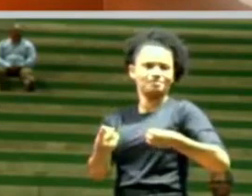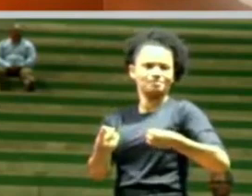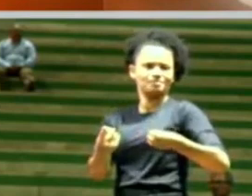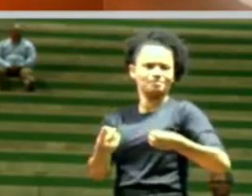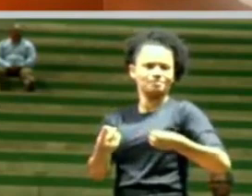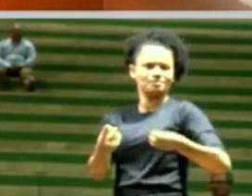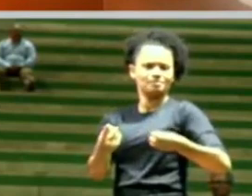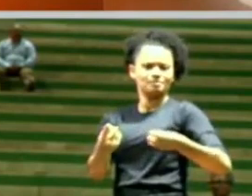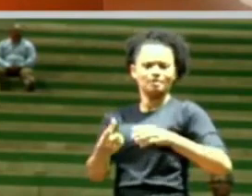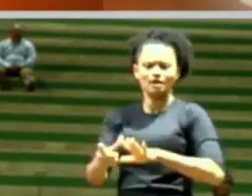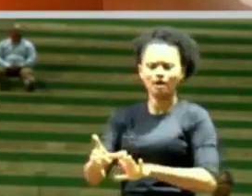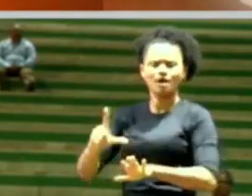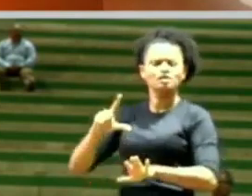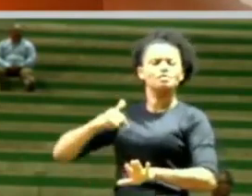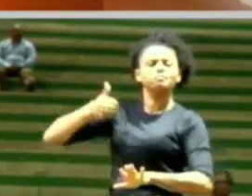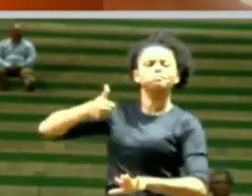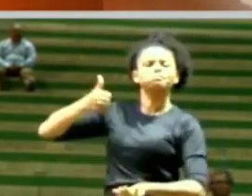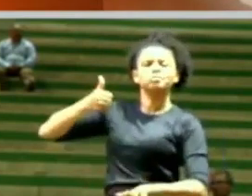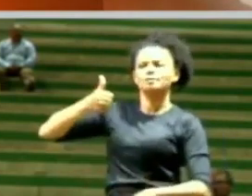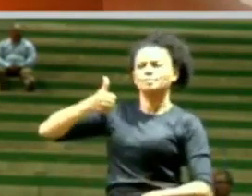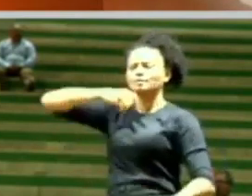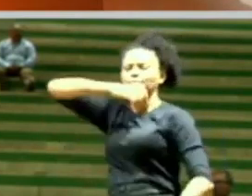Então quem vem antes?